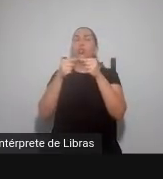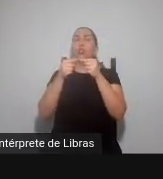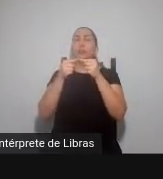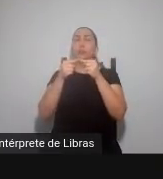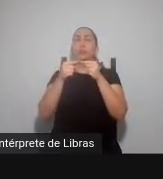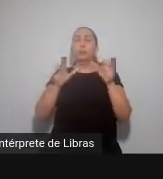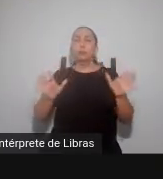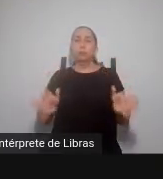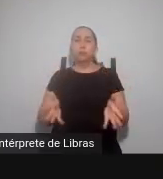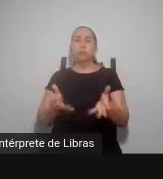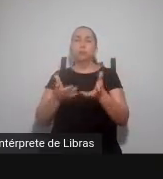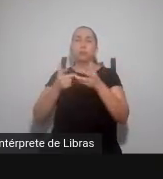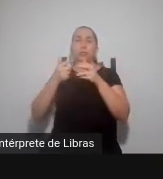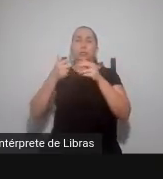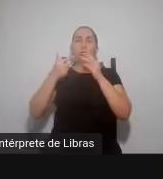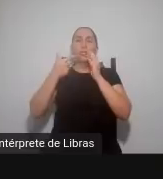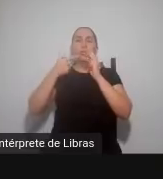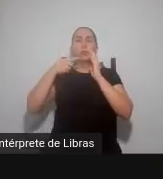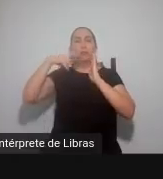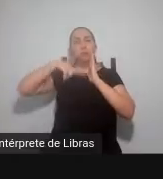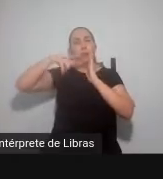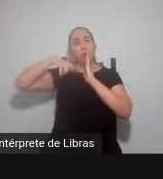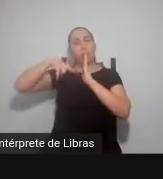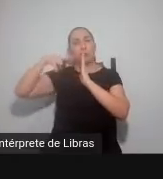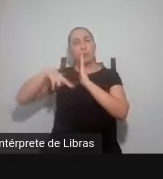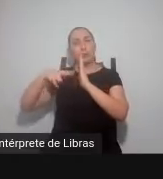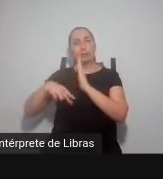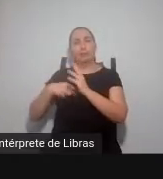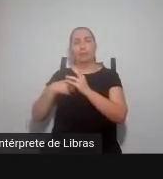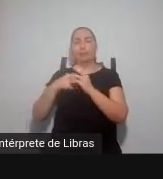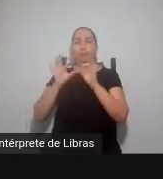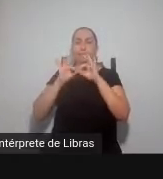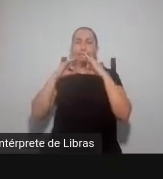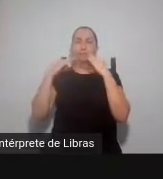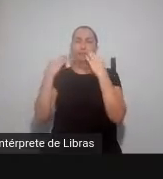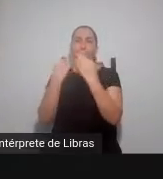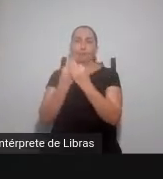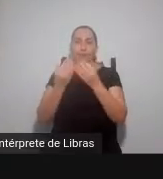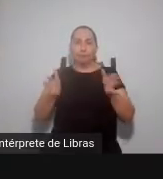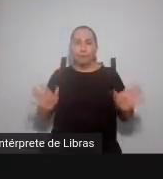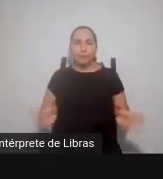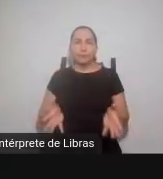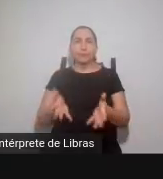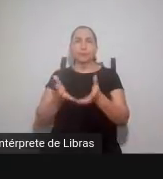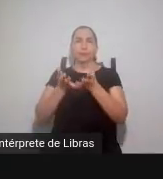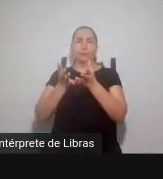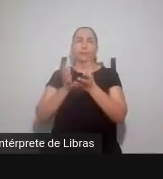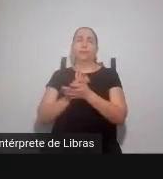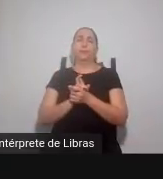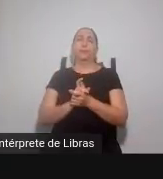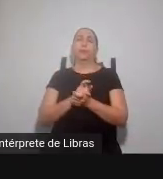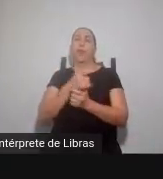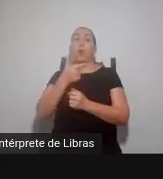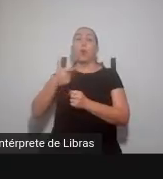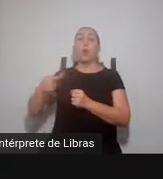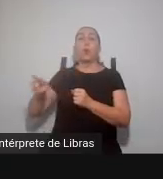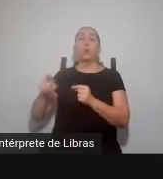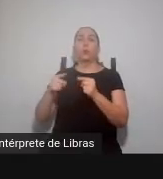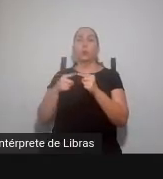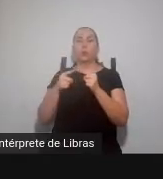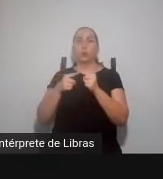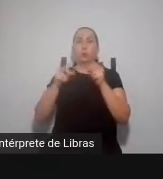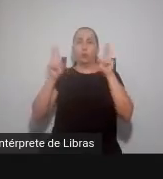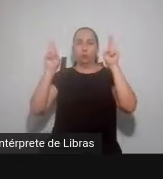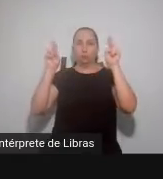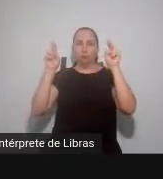aí remotamente. Passando para um outro tópico, que é a organização do cotidiano. O que de letramento, o